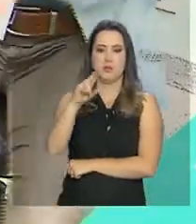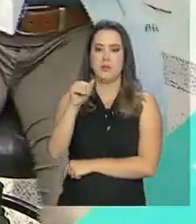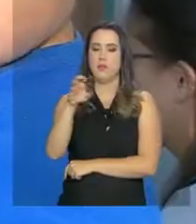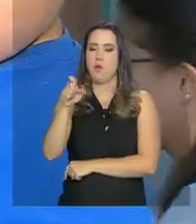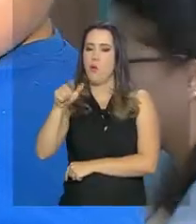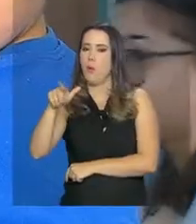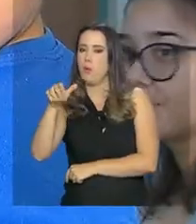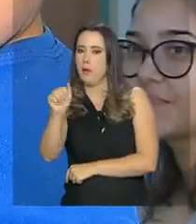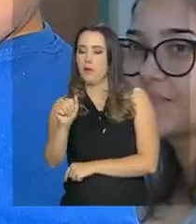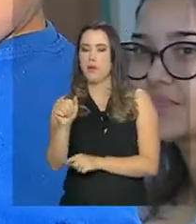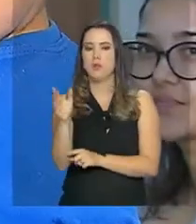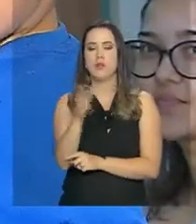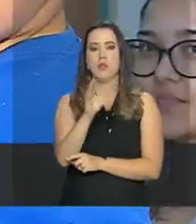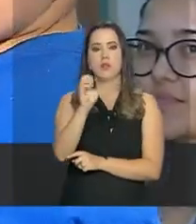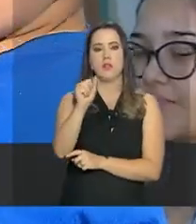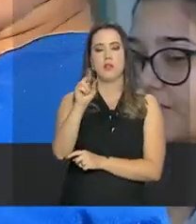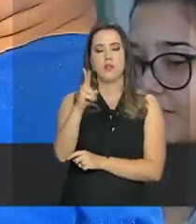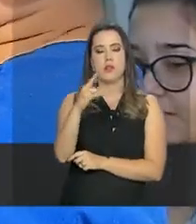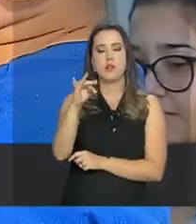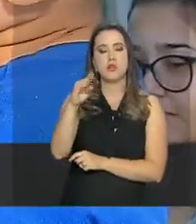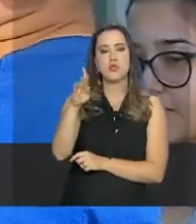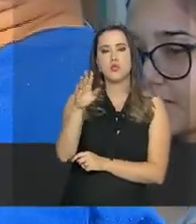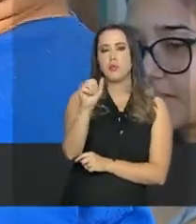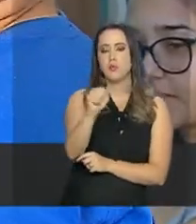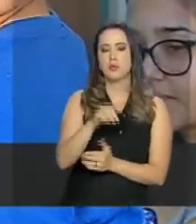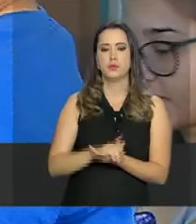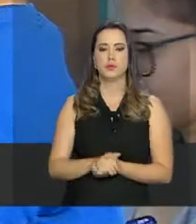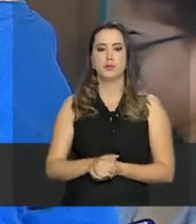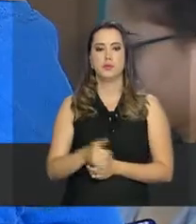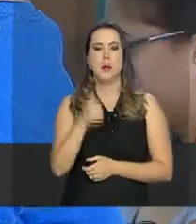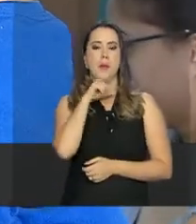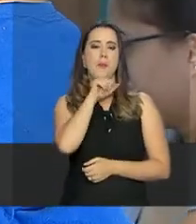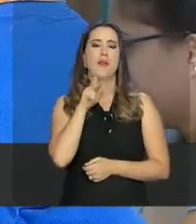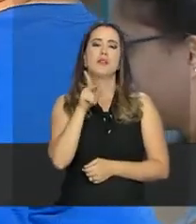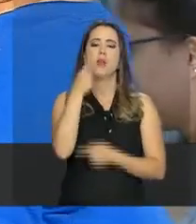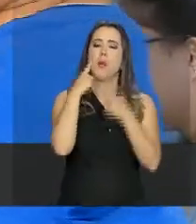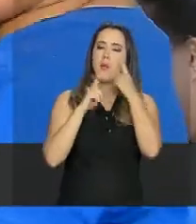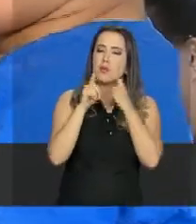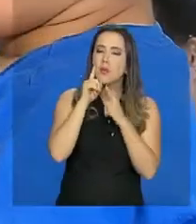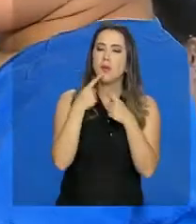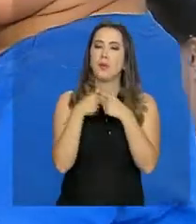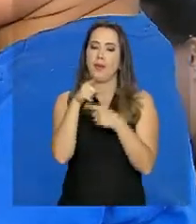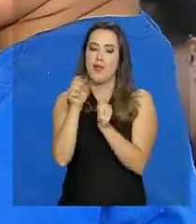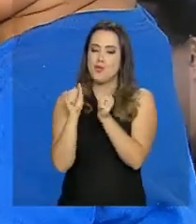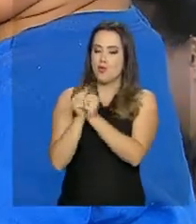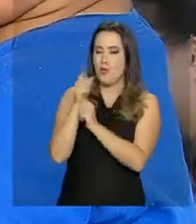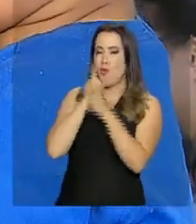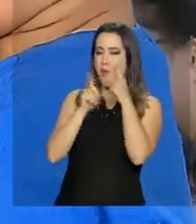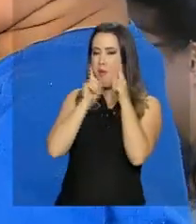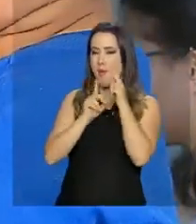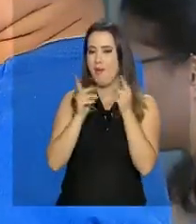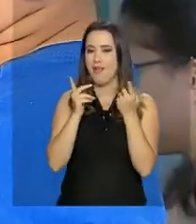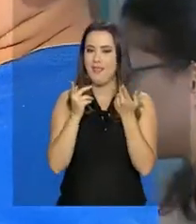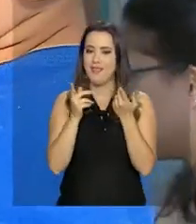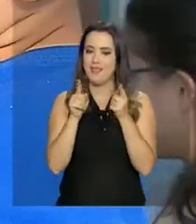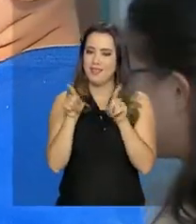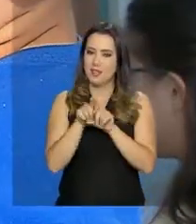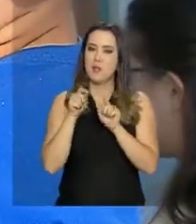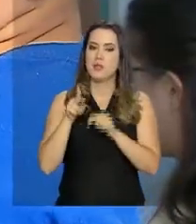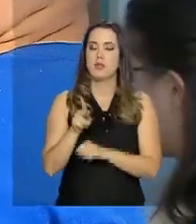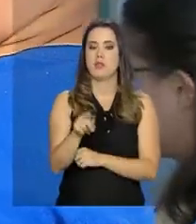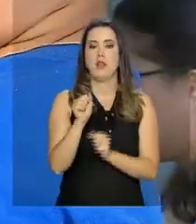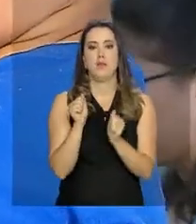caxumba acompanhar é que a mãe sempre fica triste porque ele chora bastante mas a gente acompanha acompanhe todas as vacinas